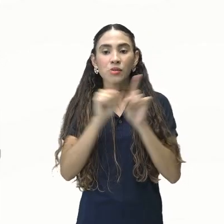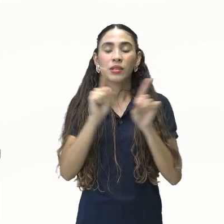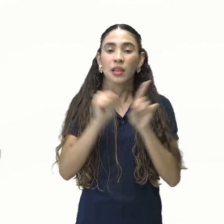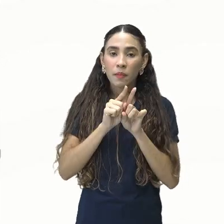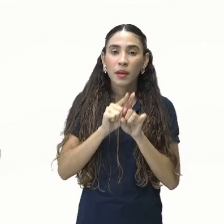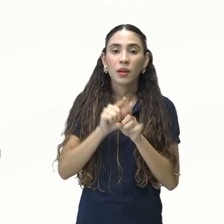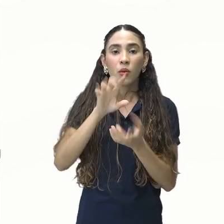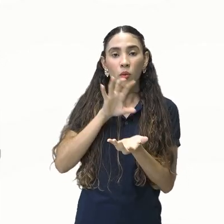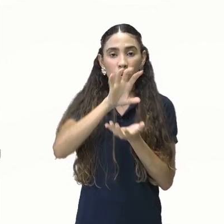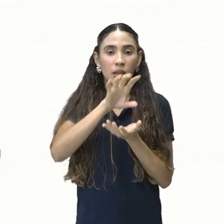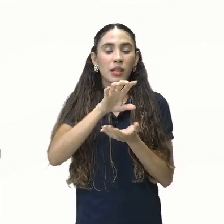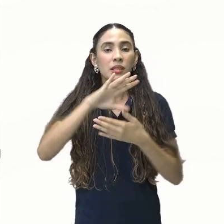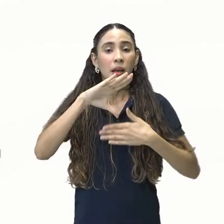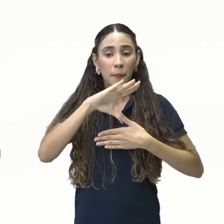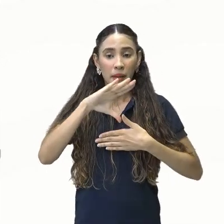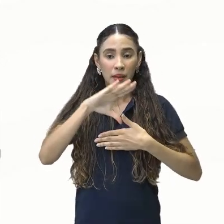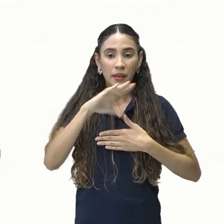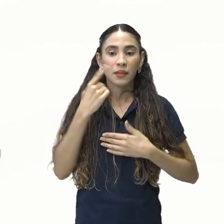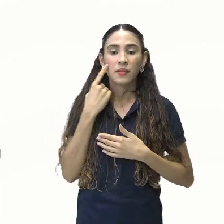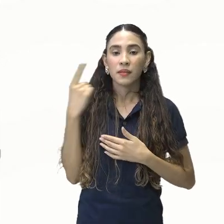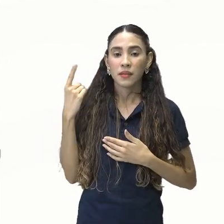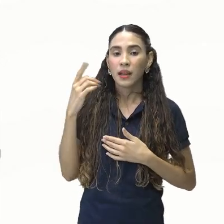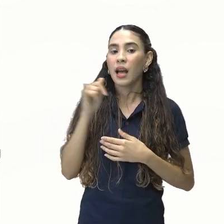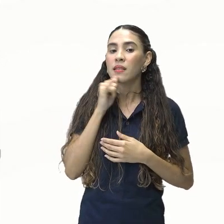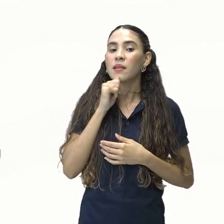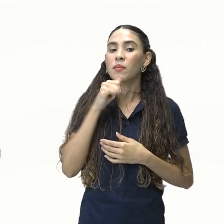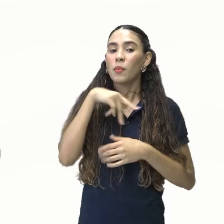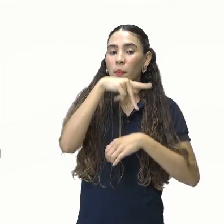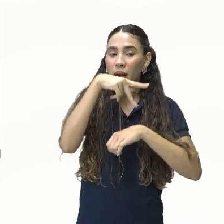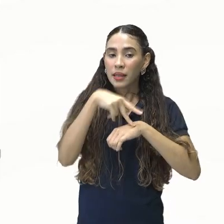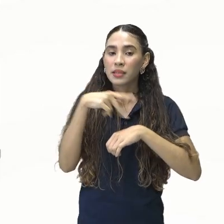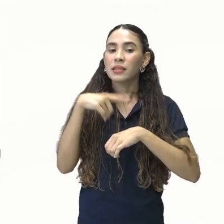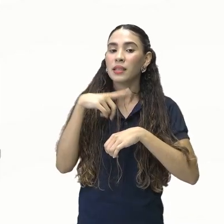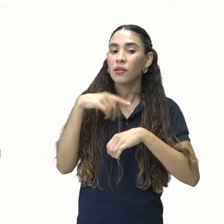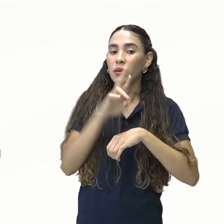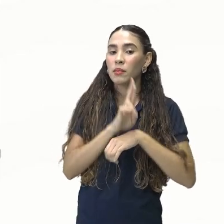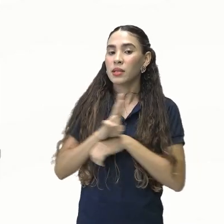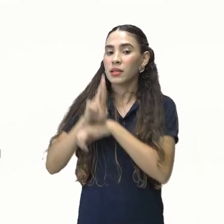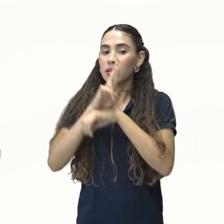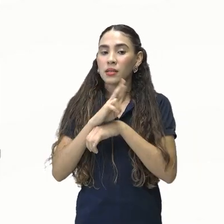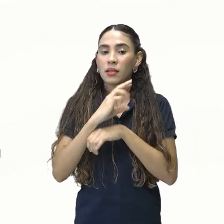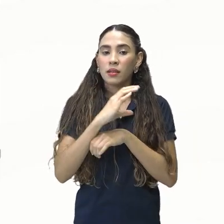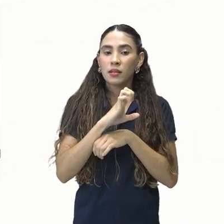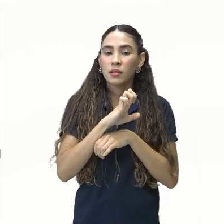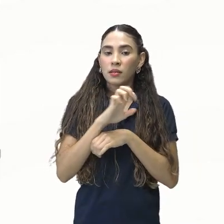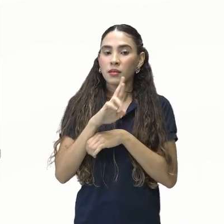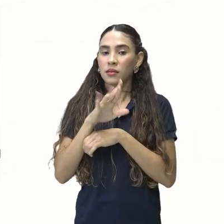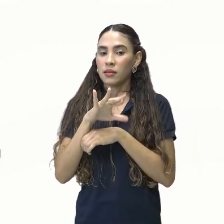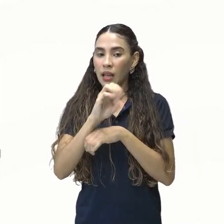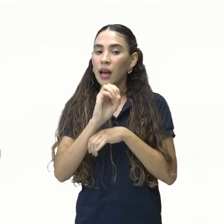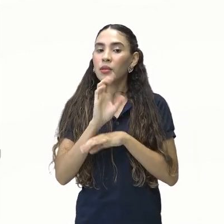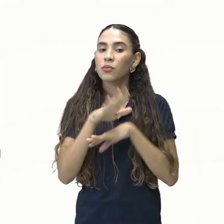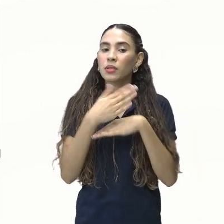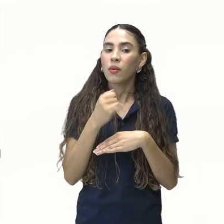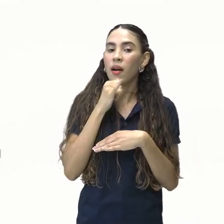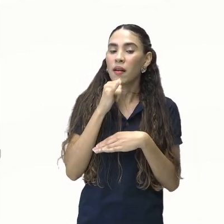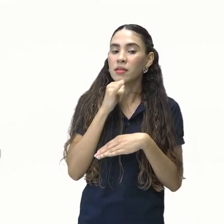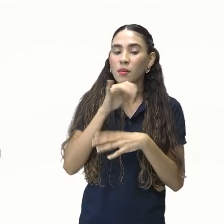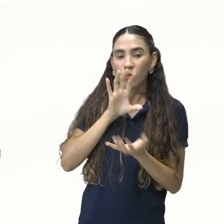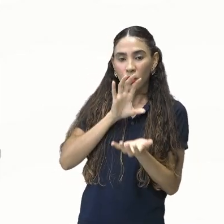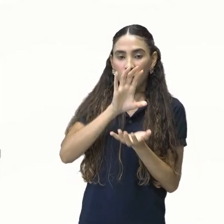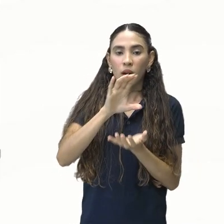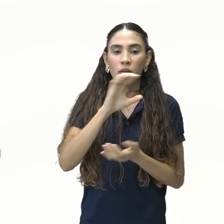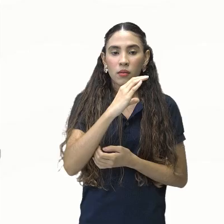também o continente americano. E olha só, aqui do nosso país a gente tem o representante Cerrado. Então, aqui onde está